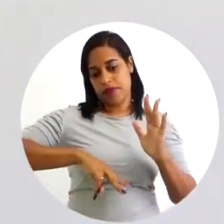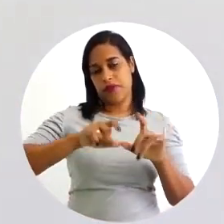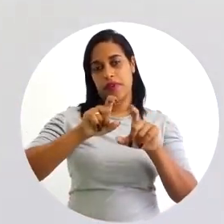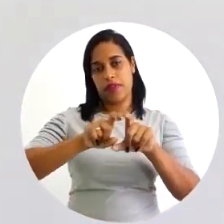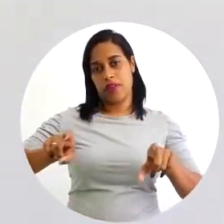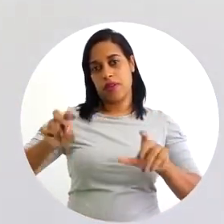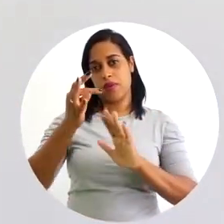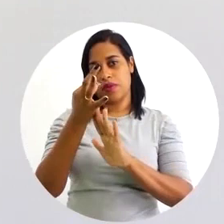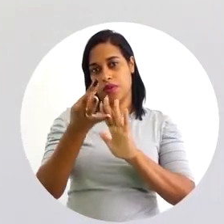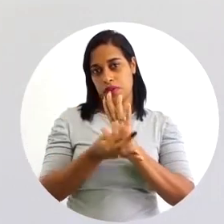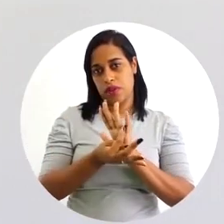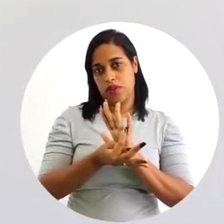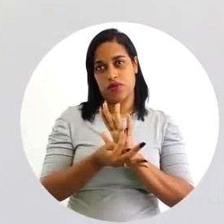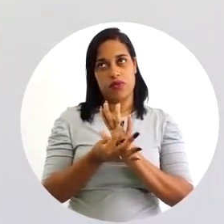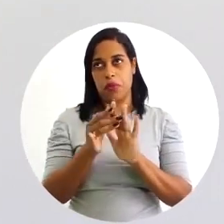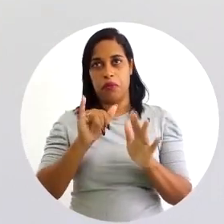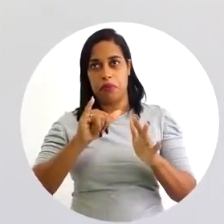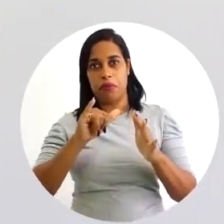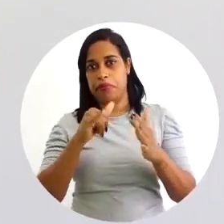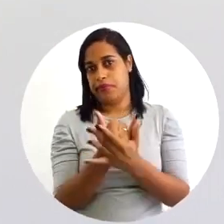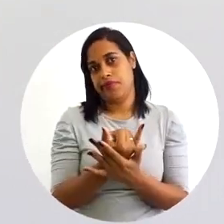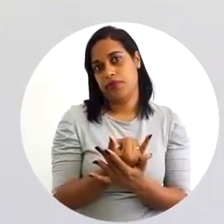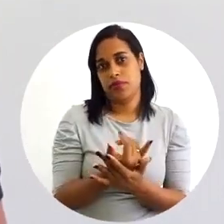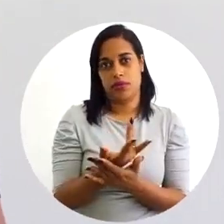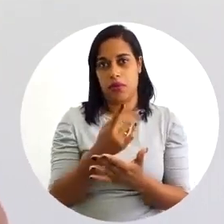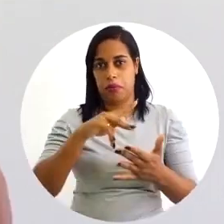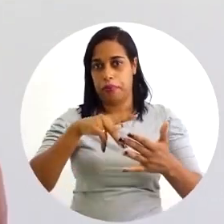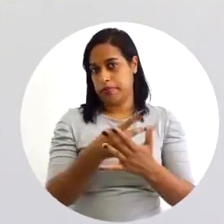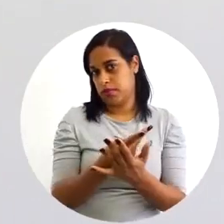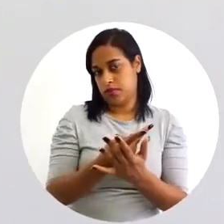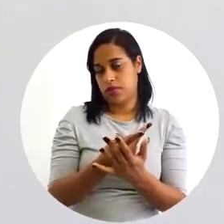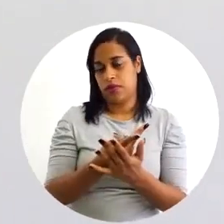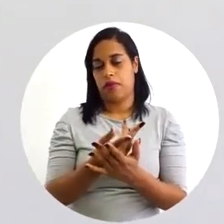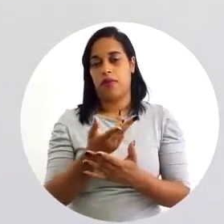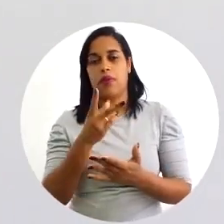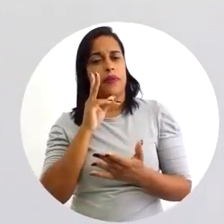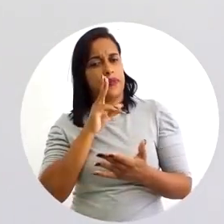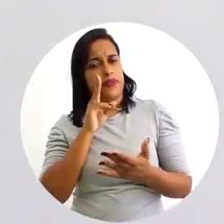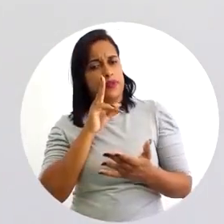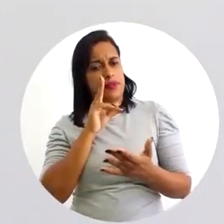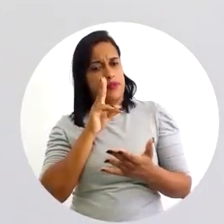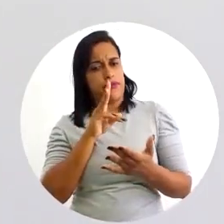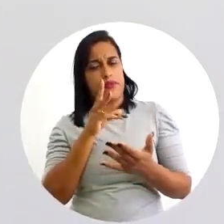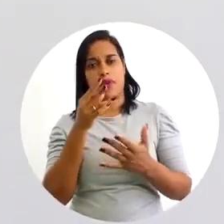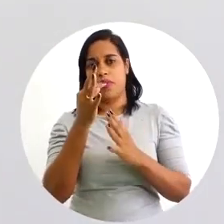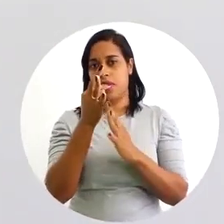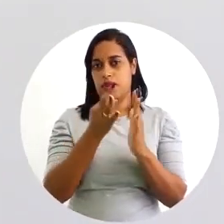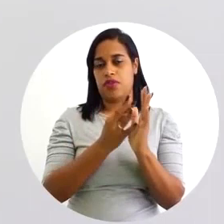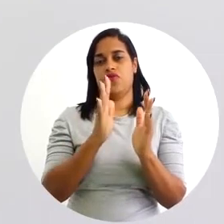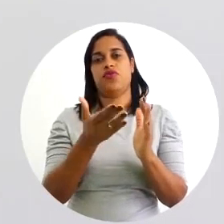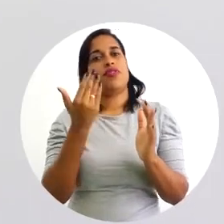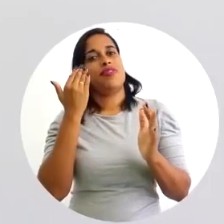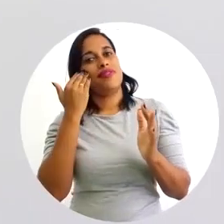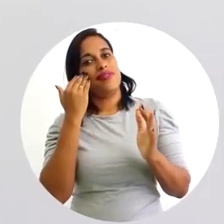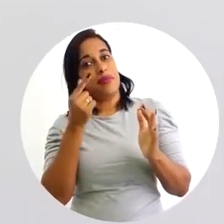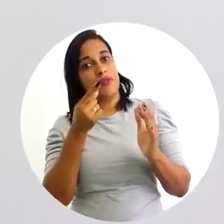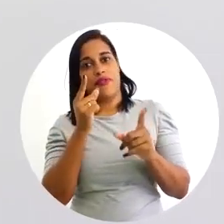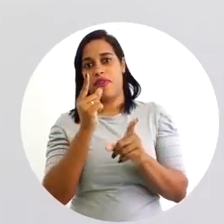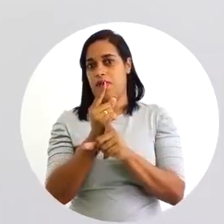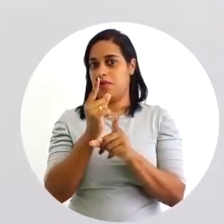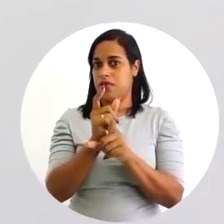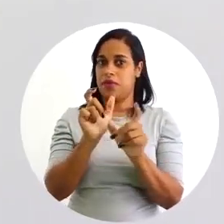um texto sobre um acidente, né? Um acidente. Então, quando você olhar o texto, você já vai ter ideia que você vai